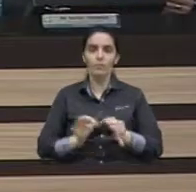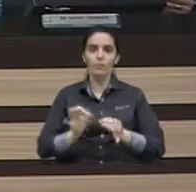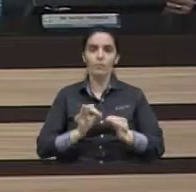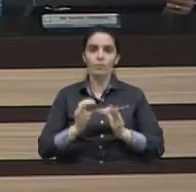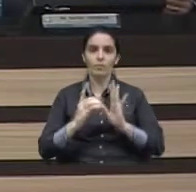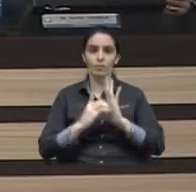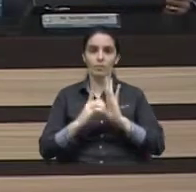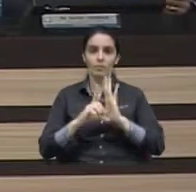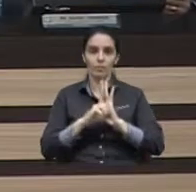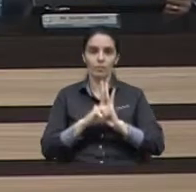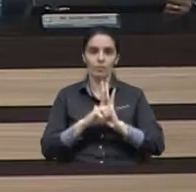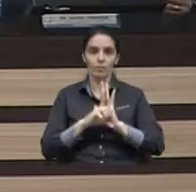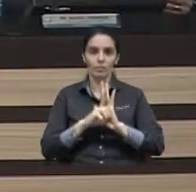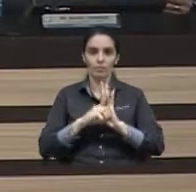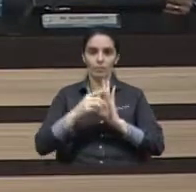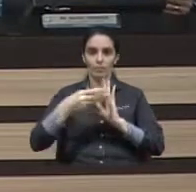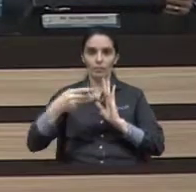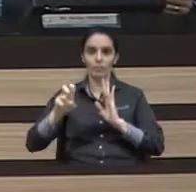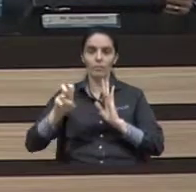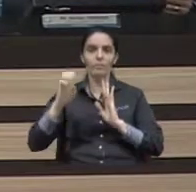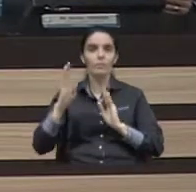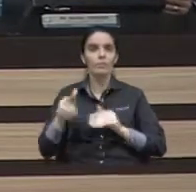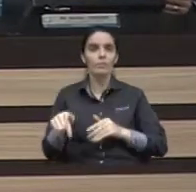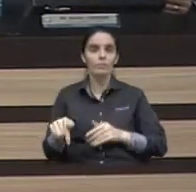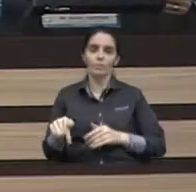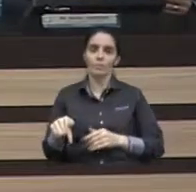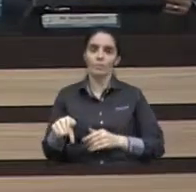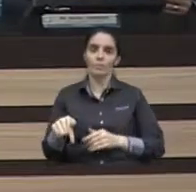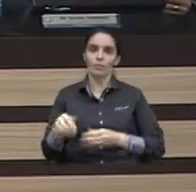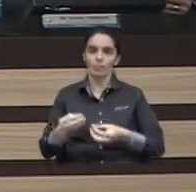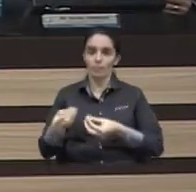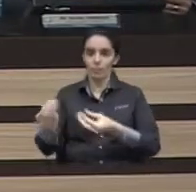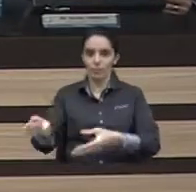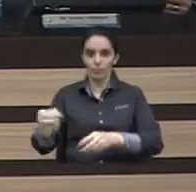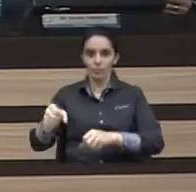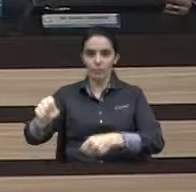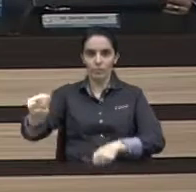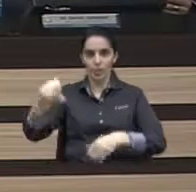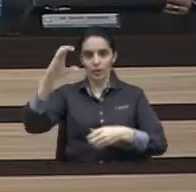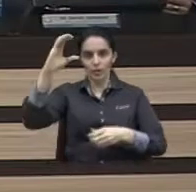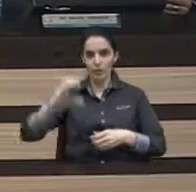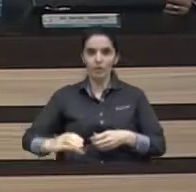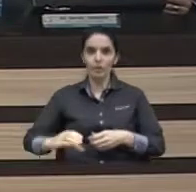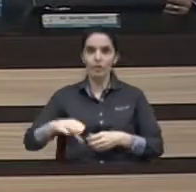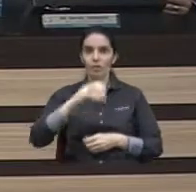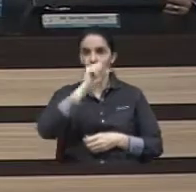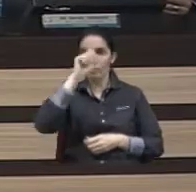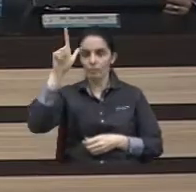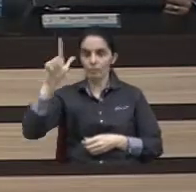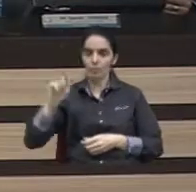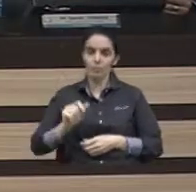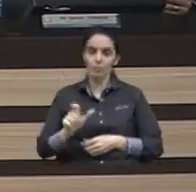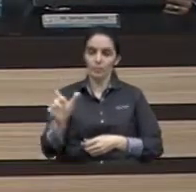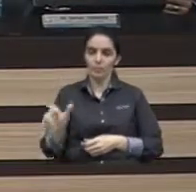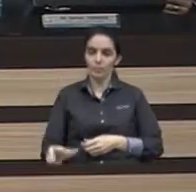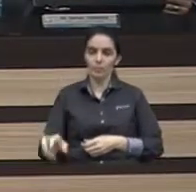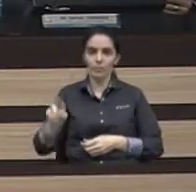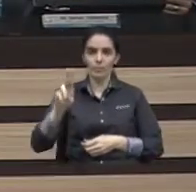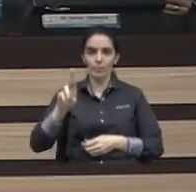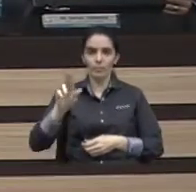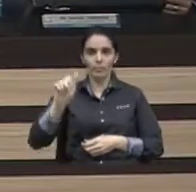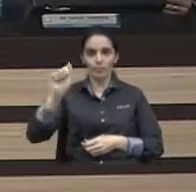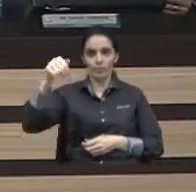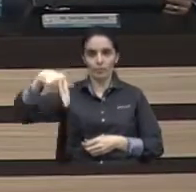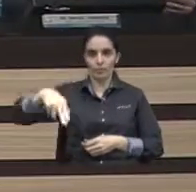de Decreto Legislativo número 35/2017, que concede o título de cidadão limeirense ao senhor Juan